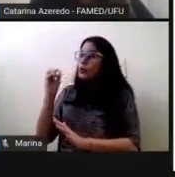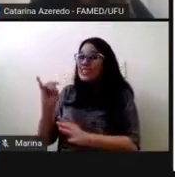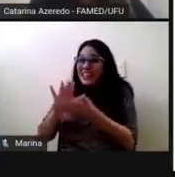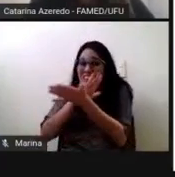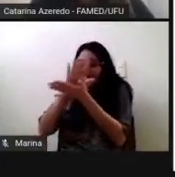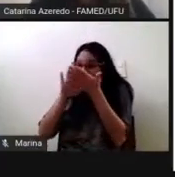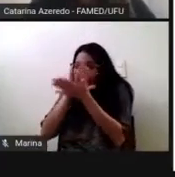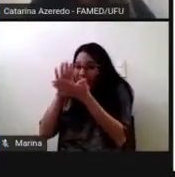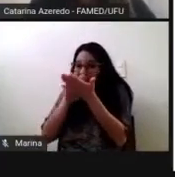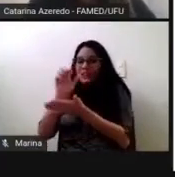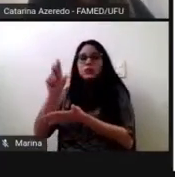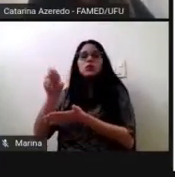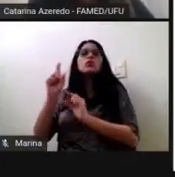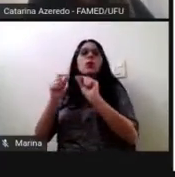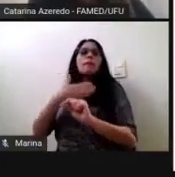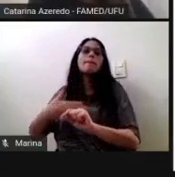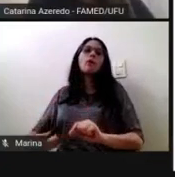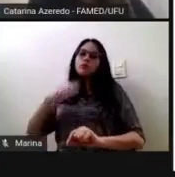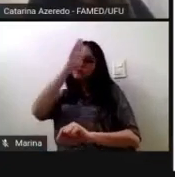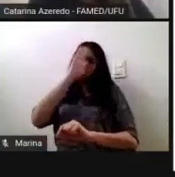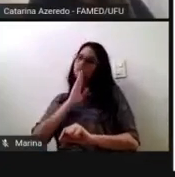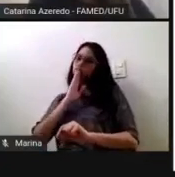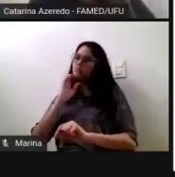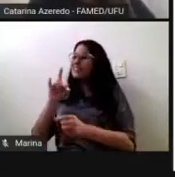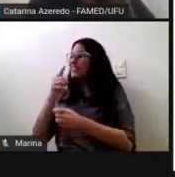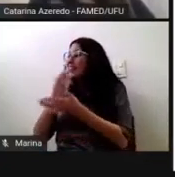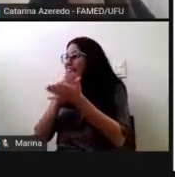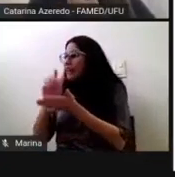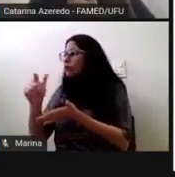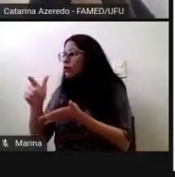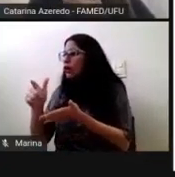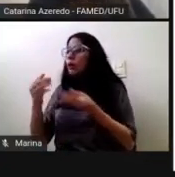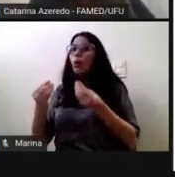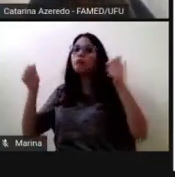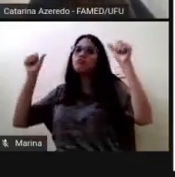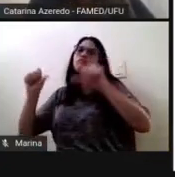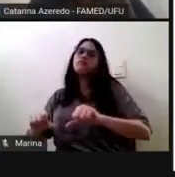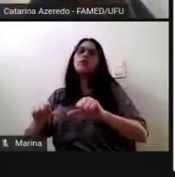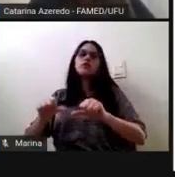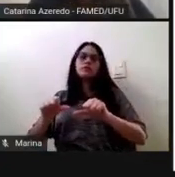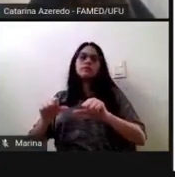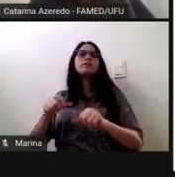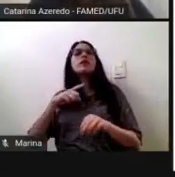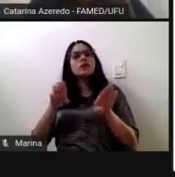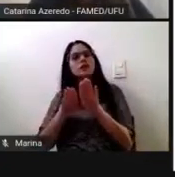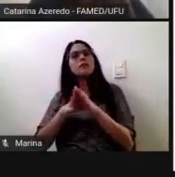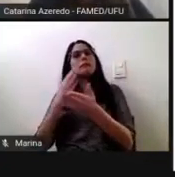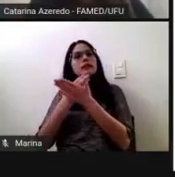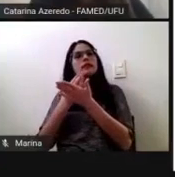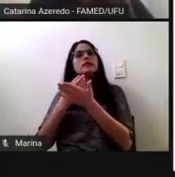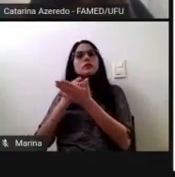público seria prejudicial. A gente tem também, né, estudos anteriores, mas também temos o estudo da Pesquisa Nacional